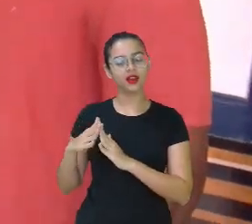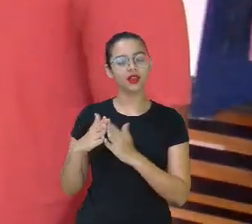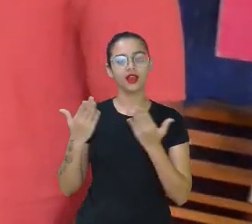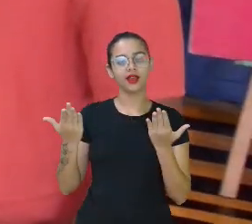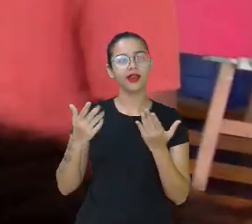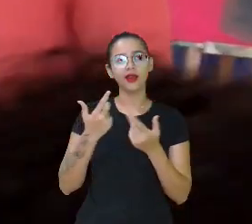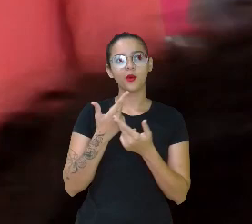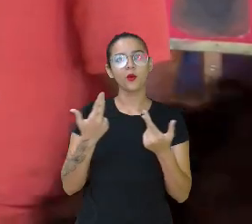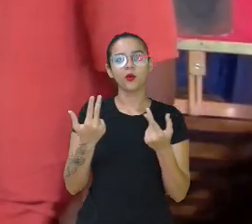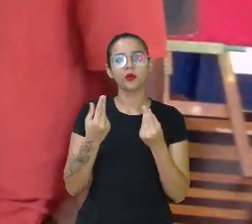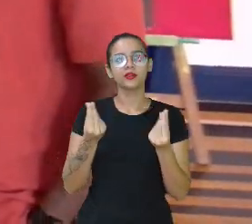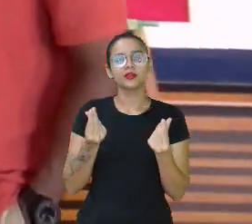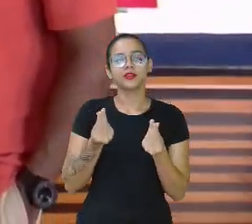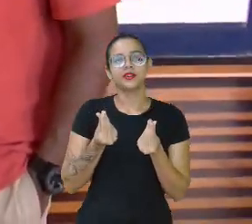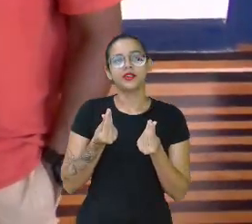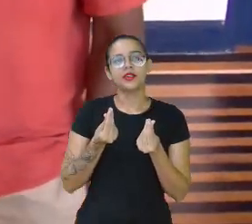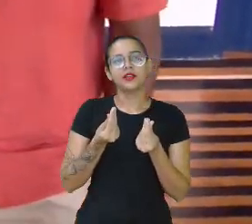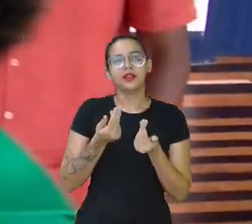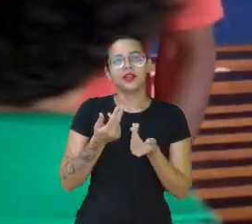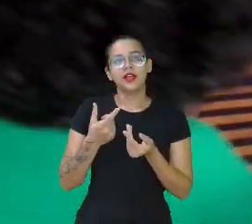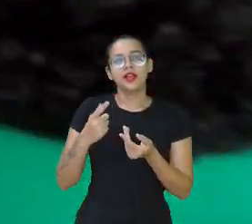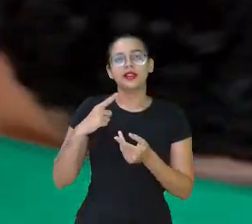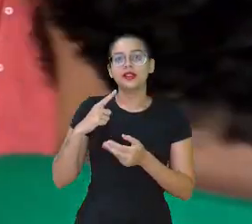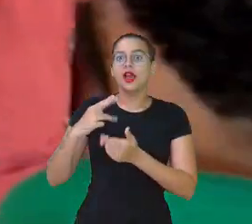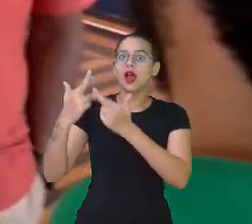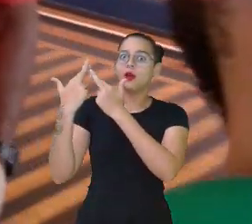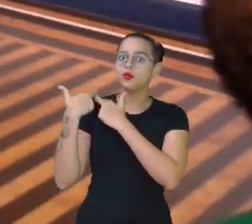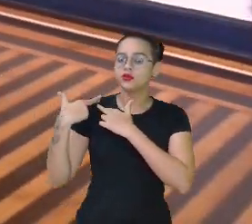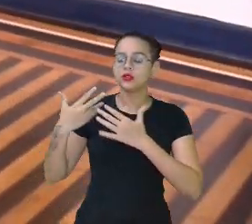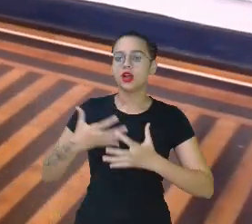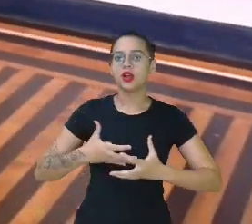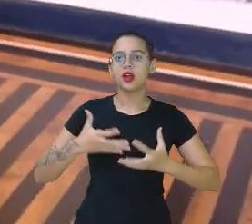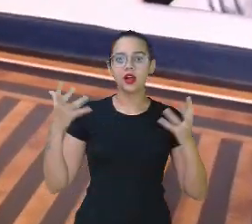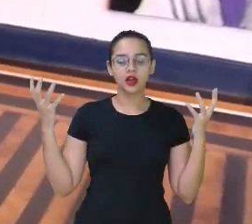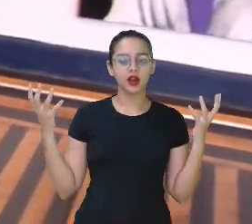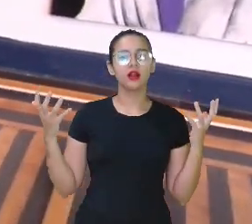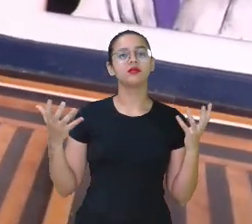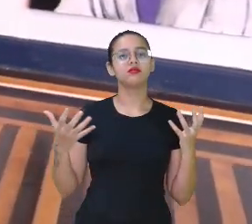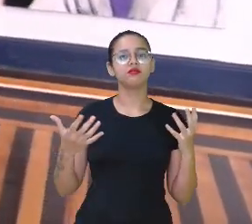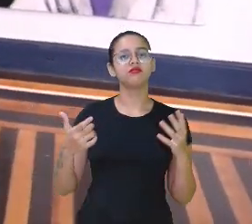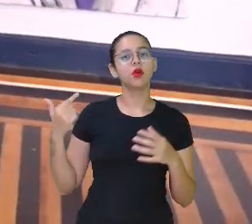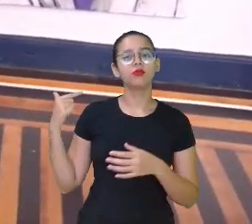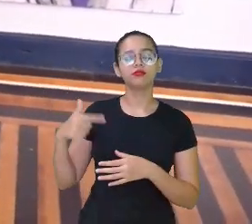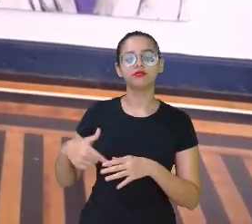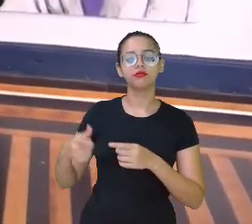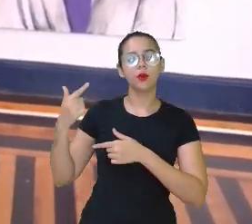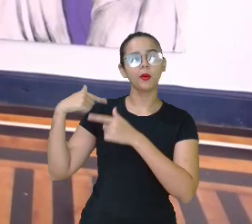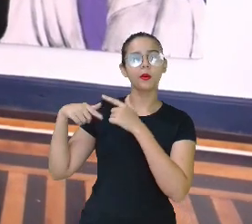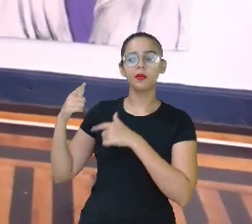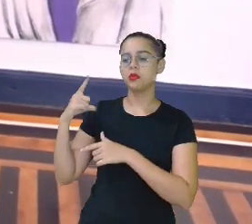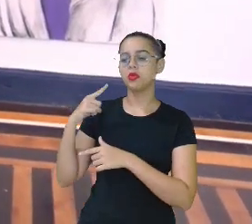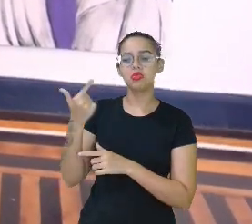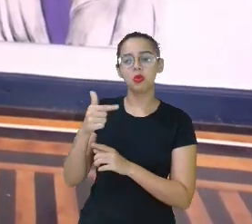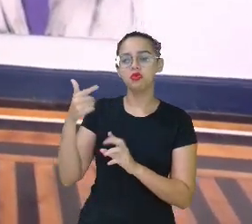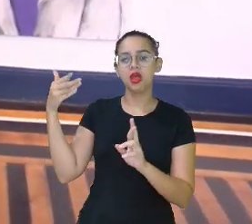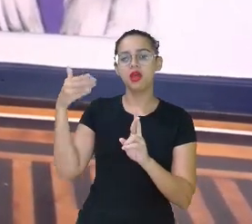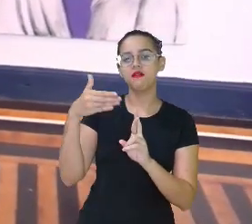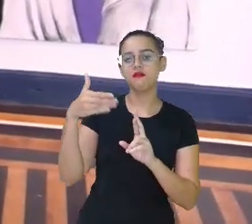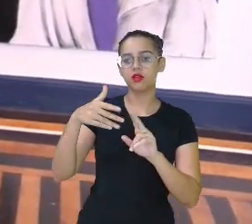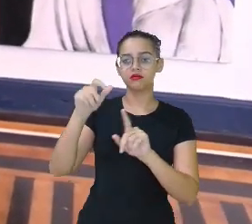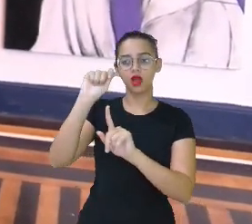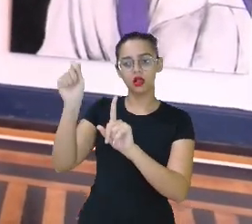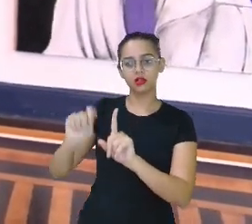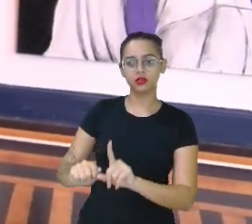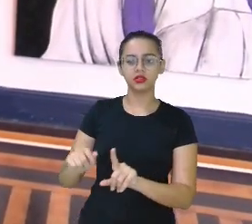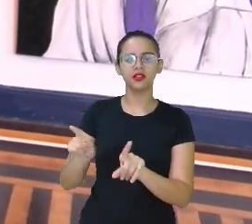é algo muito... carrega uma grande responsabilidade, né? De onde eu vim, eu não tinha referências de artistas. E